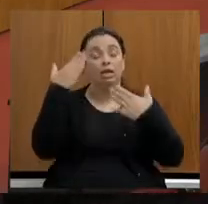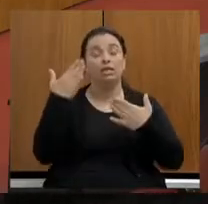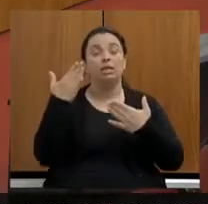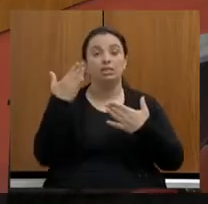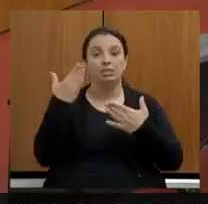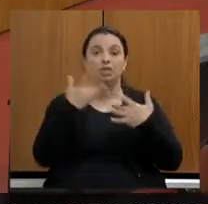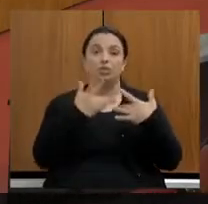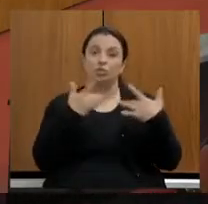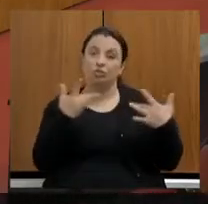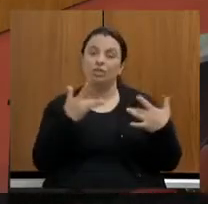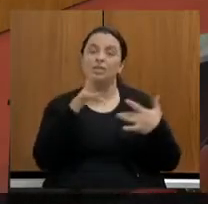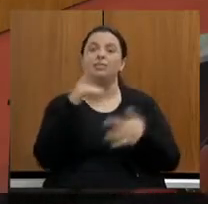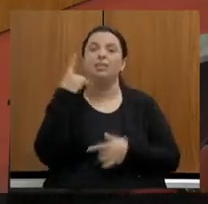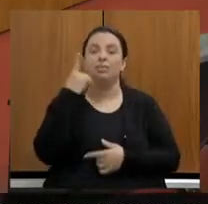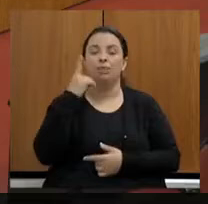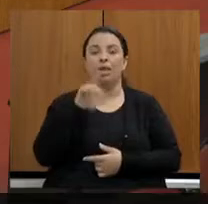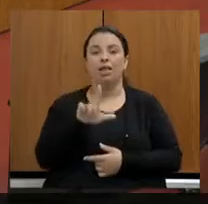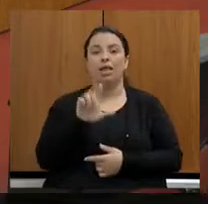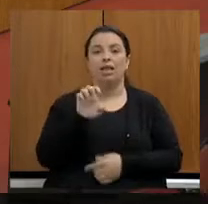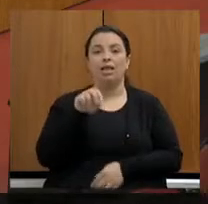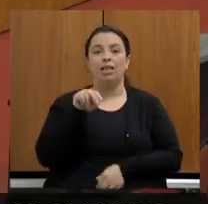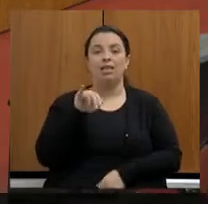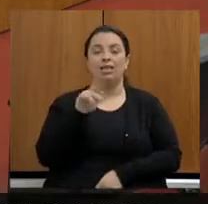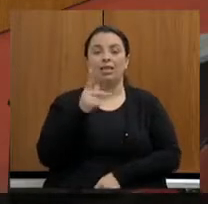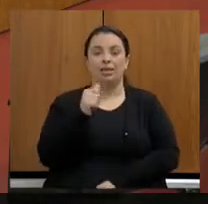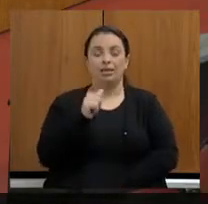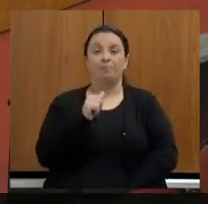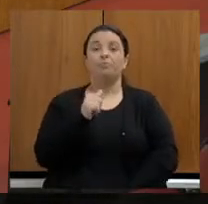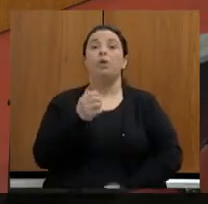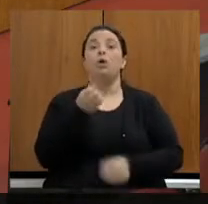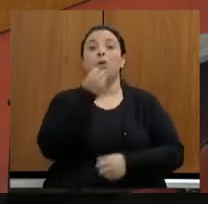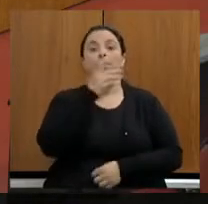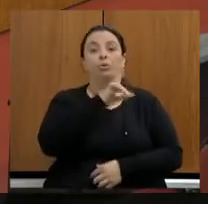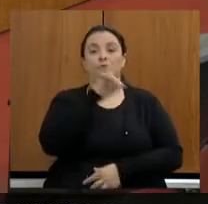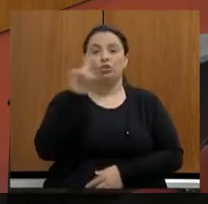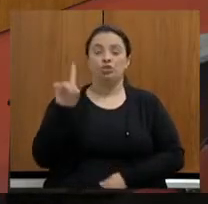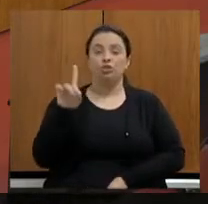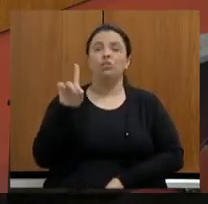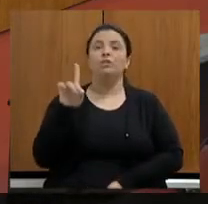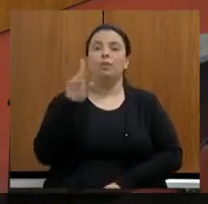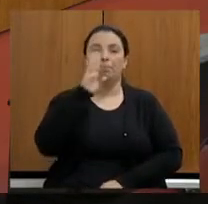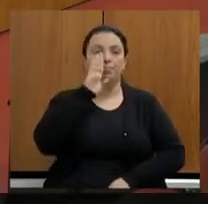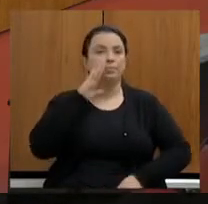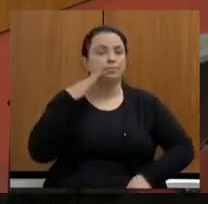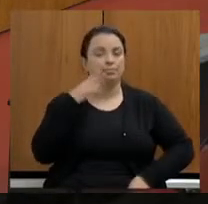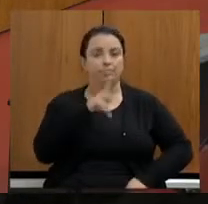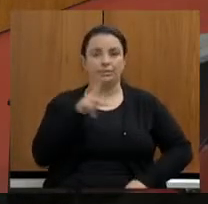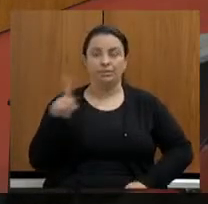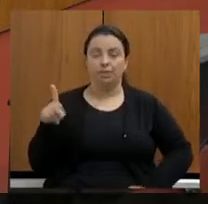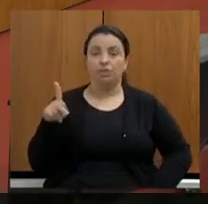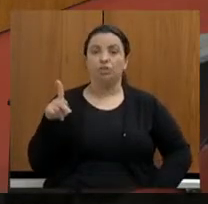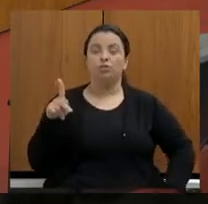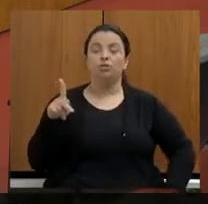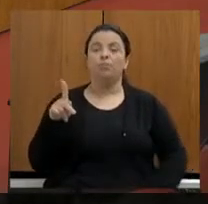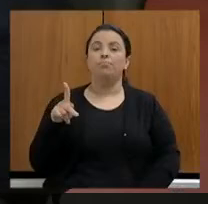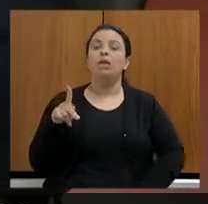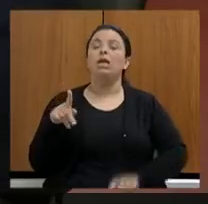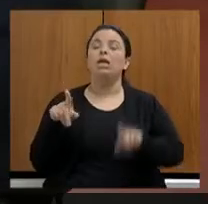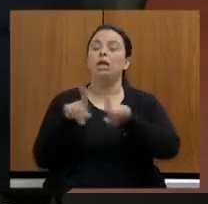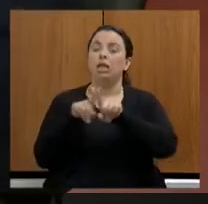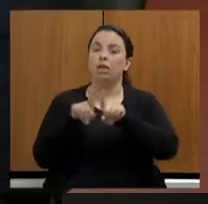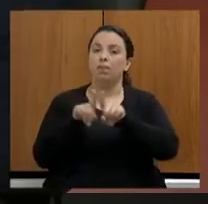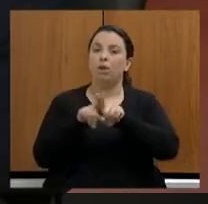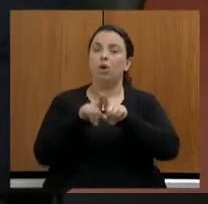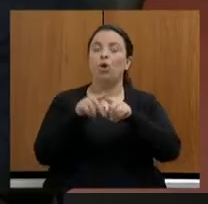deputada aleninha Bom dia presidente em seu nome cumprimento os demais deputados